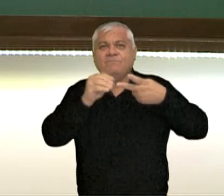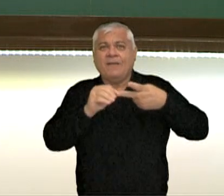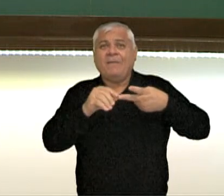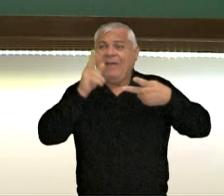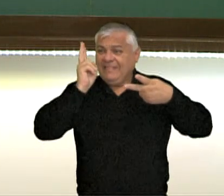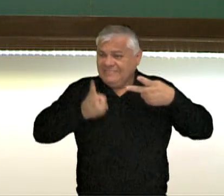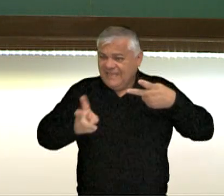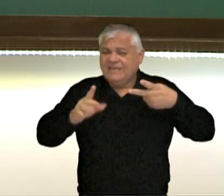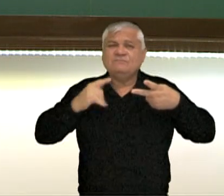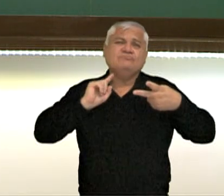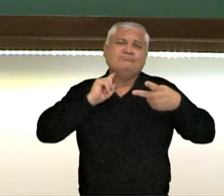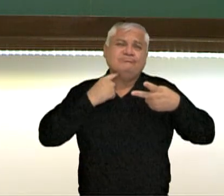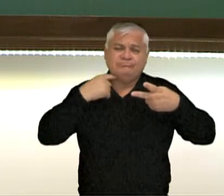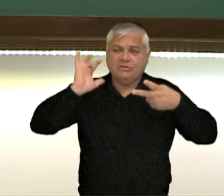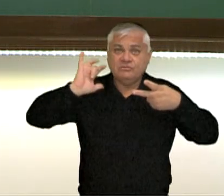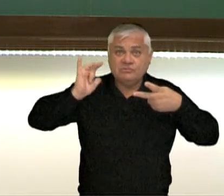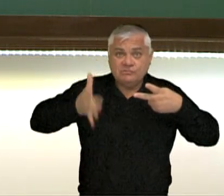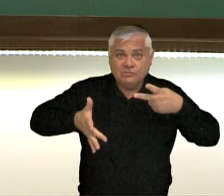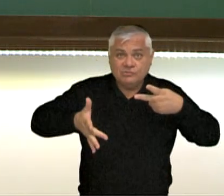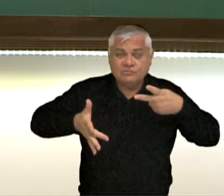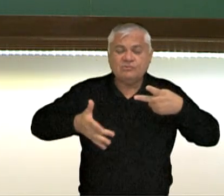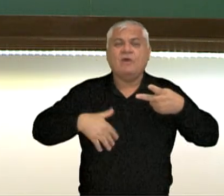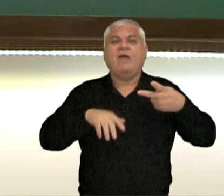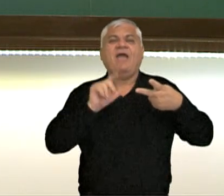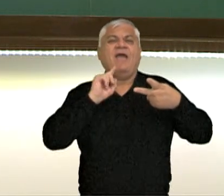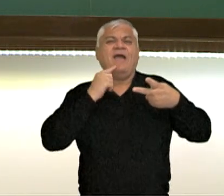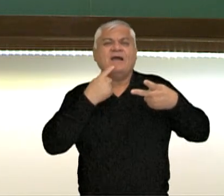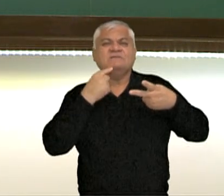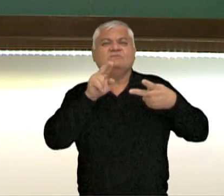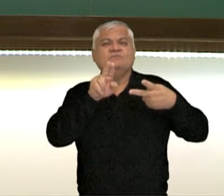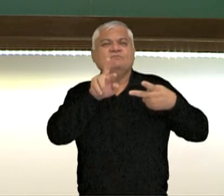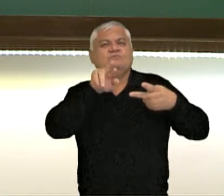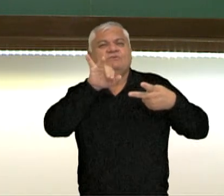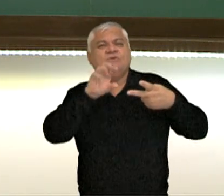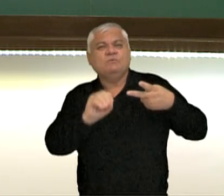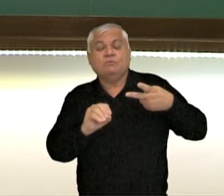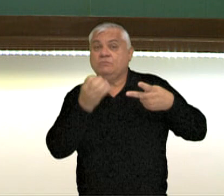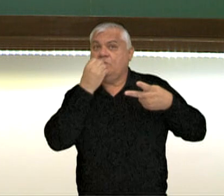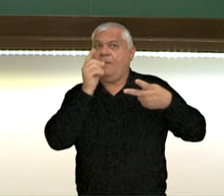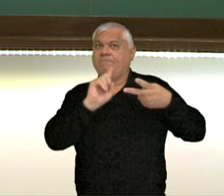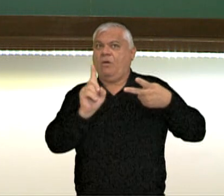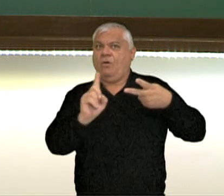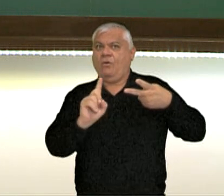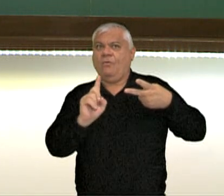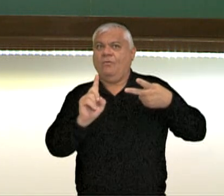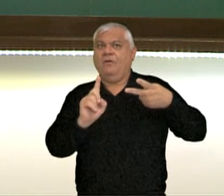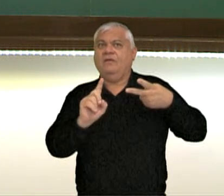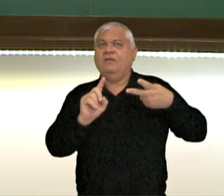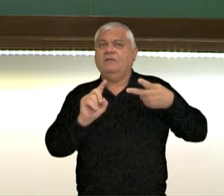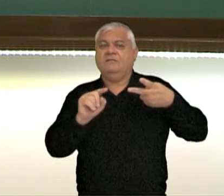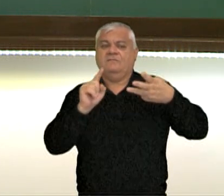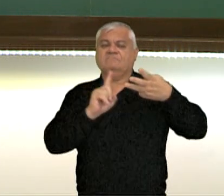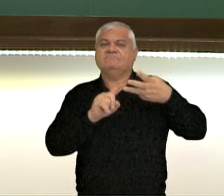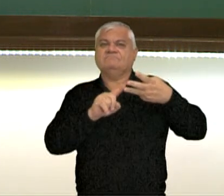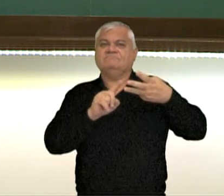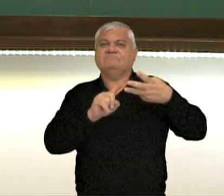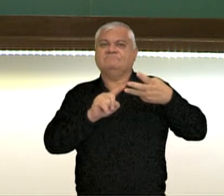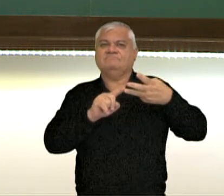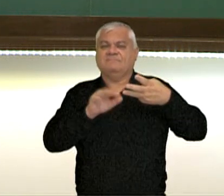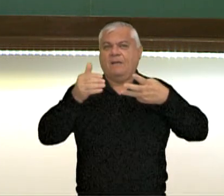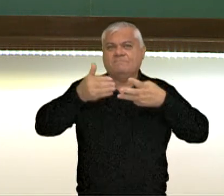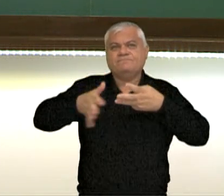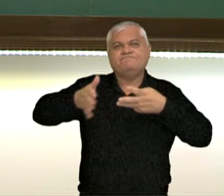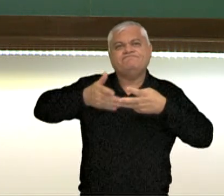ainda tem substâncias como, por exemplo, o ácido úrico, que não é bom para o nosso corpo, na terceira etapa ele